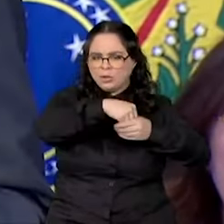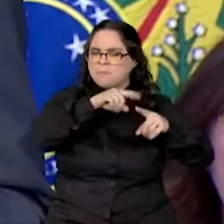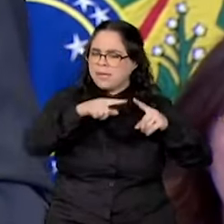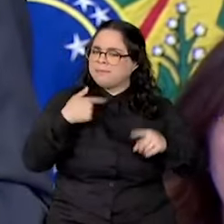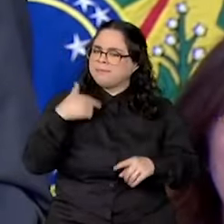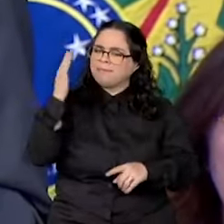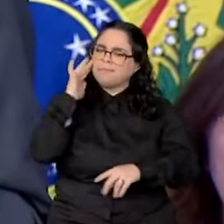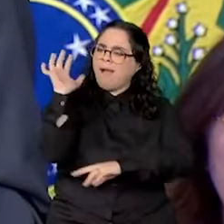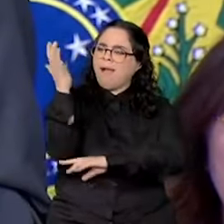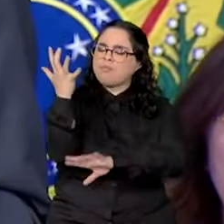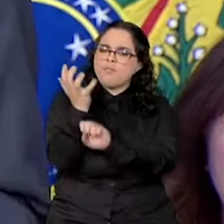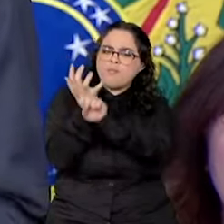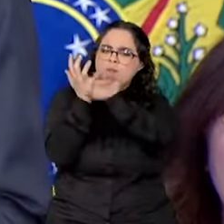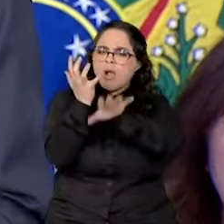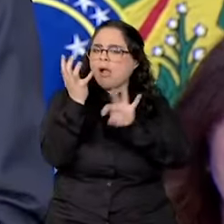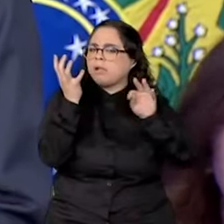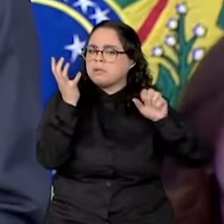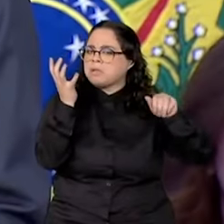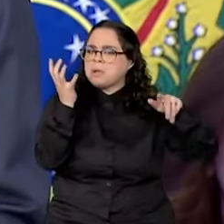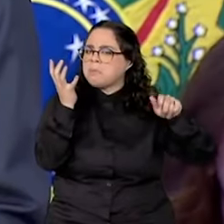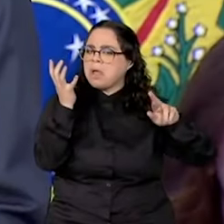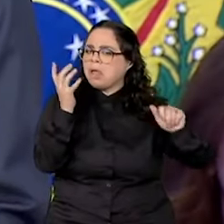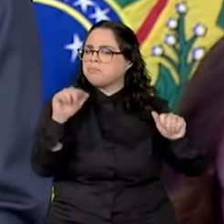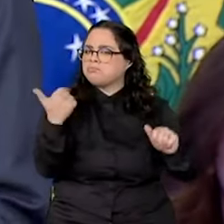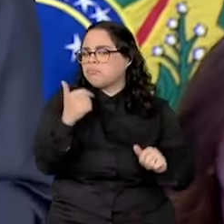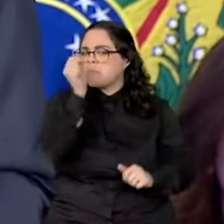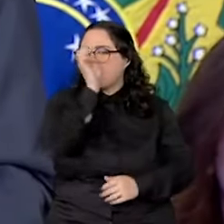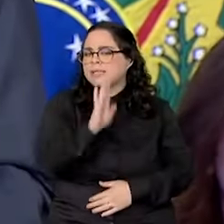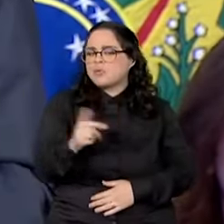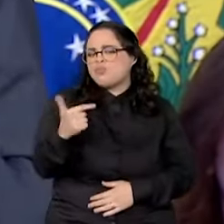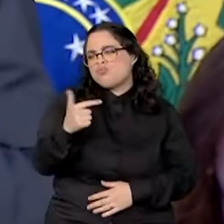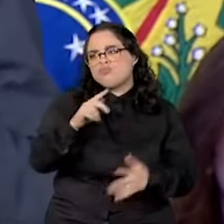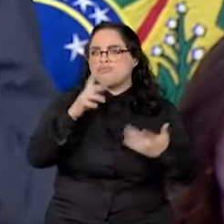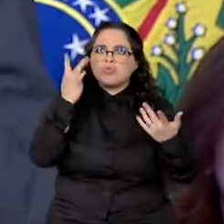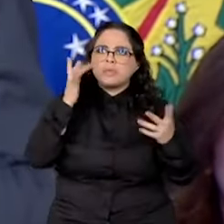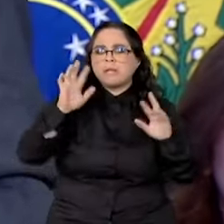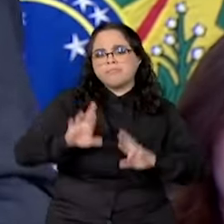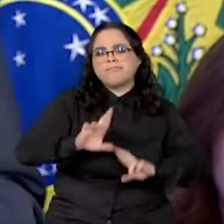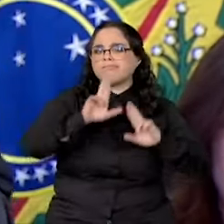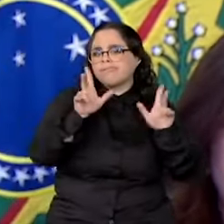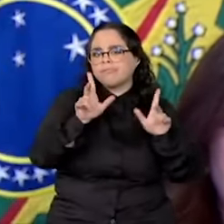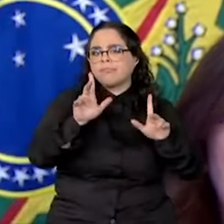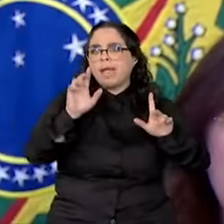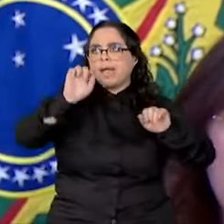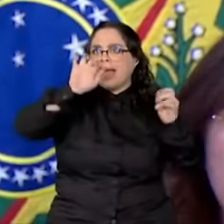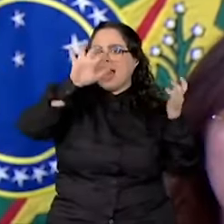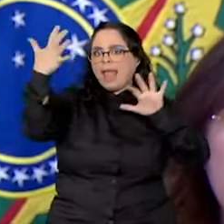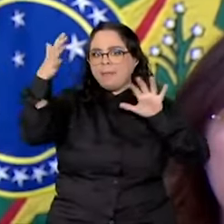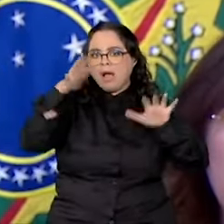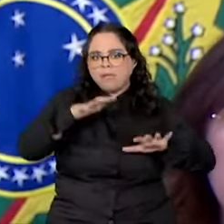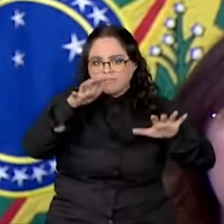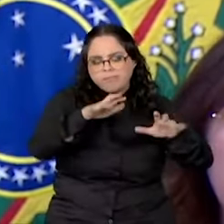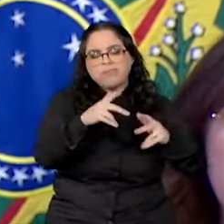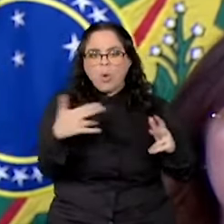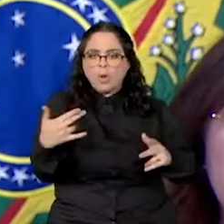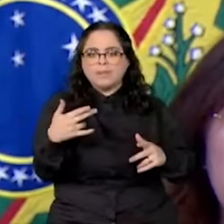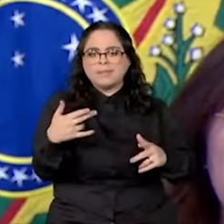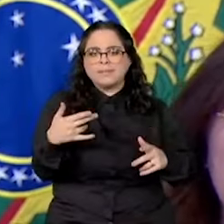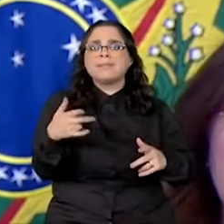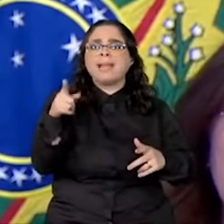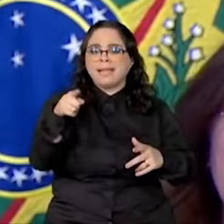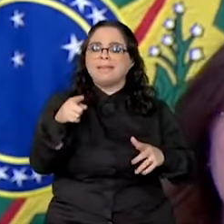dava tamareira, porque no Brasil não dá tâmara. Não sei qual é a diferença, sabe, do clima.